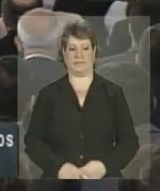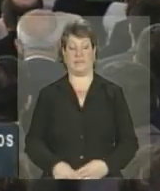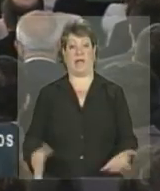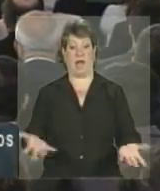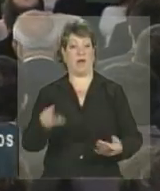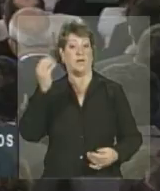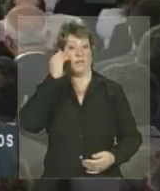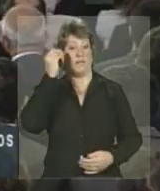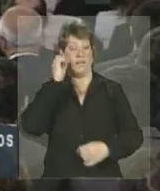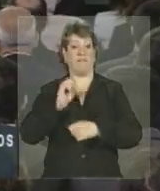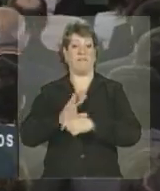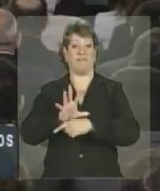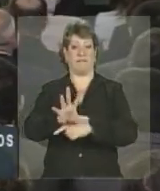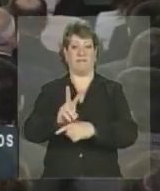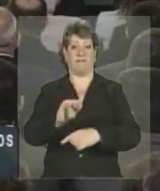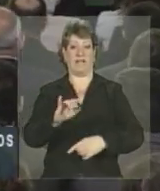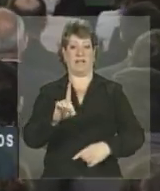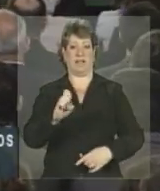a vídeo institucional.